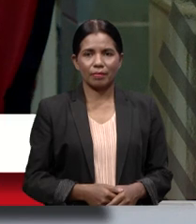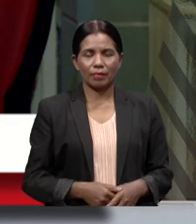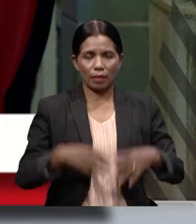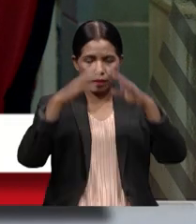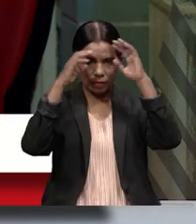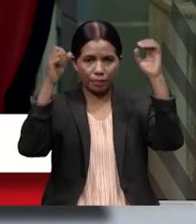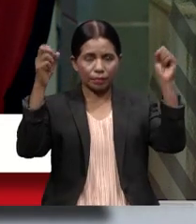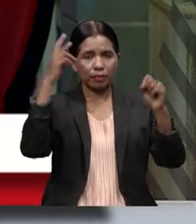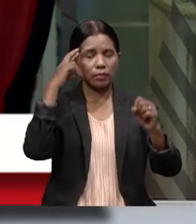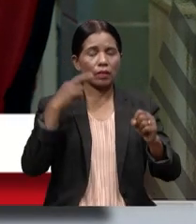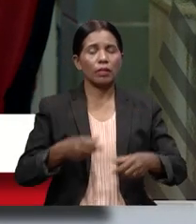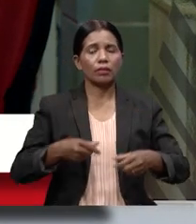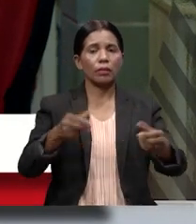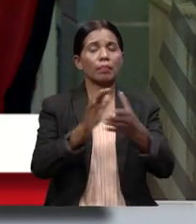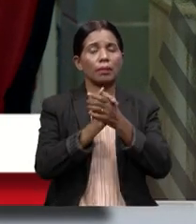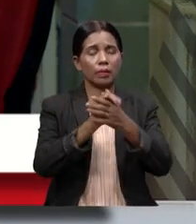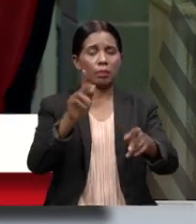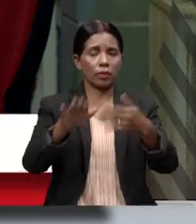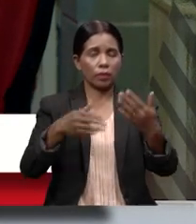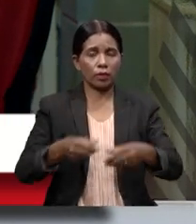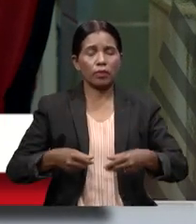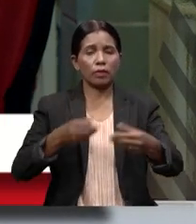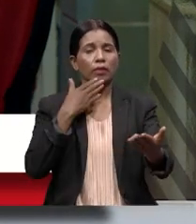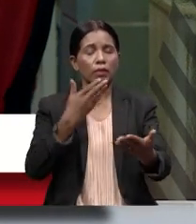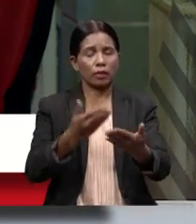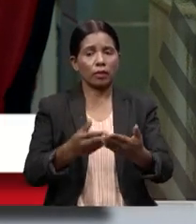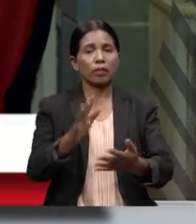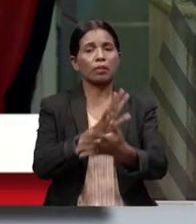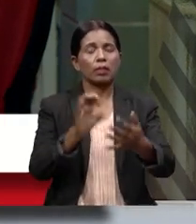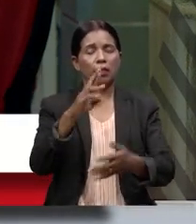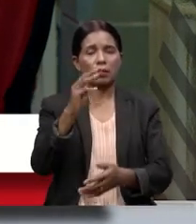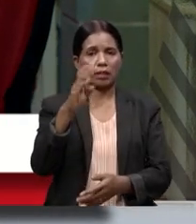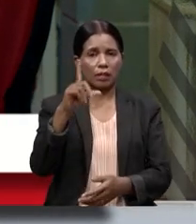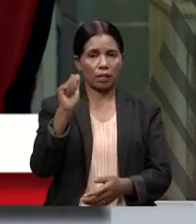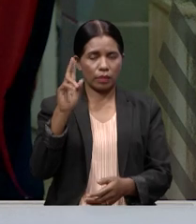Presidente da República congratula a entidade Soto no befo sucesso do Festival Rabilau.